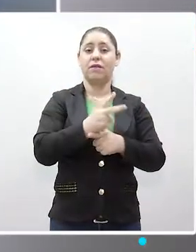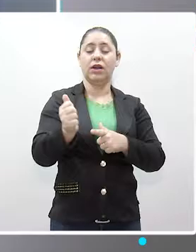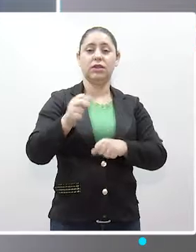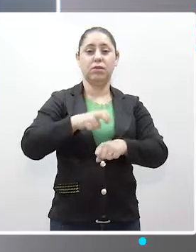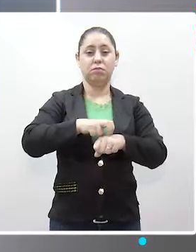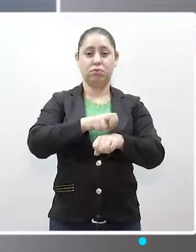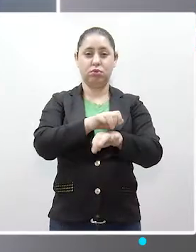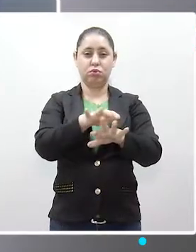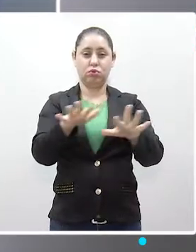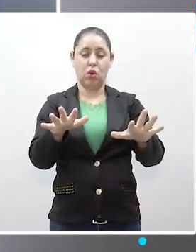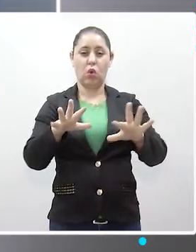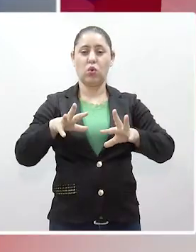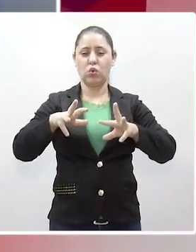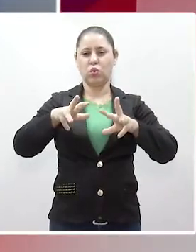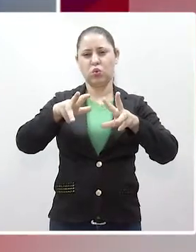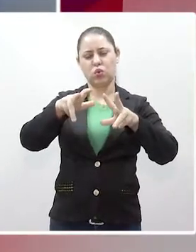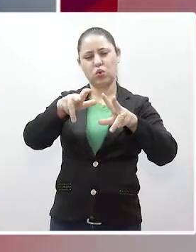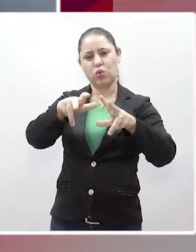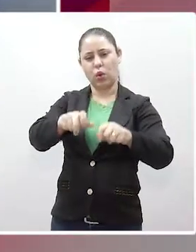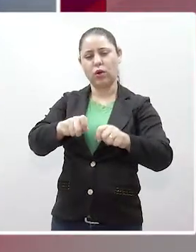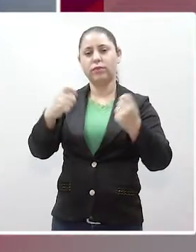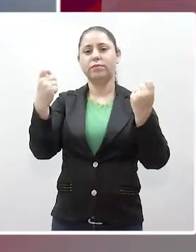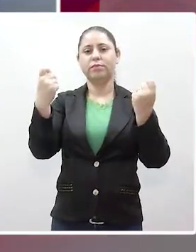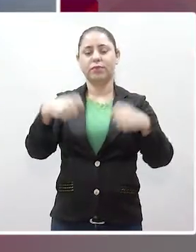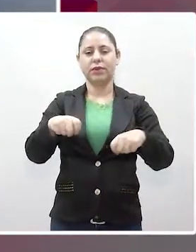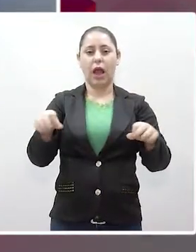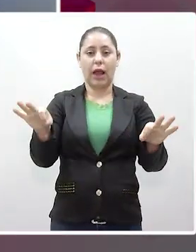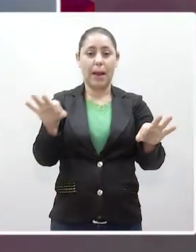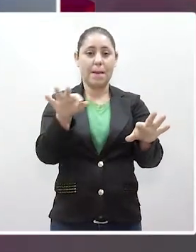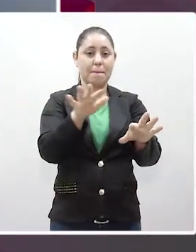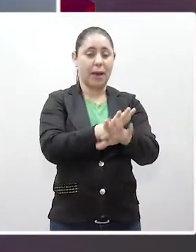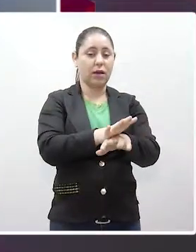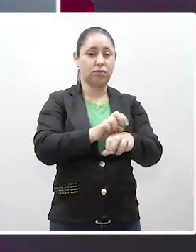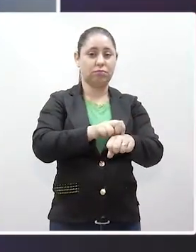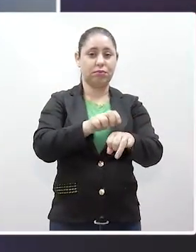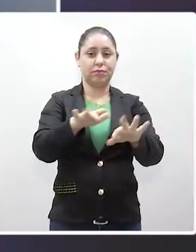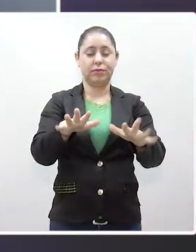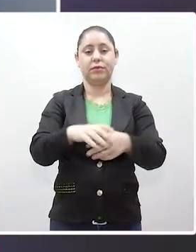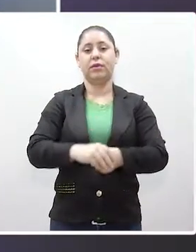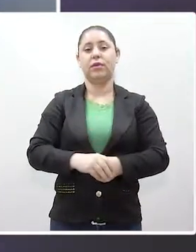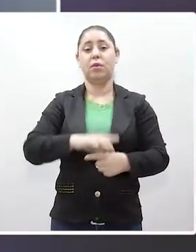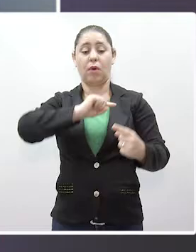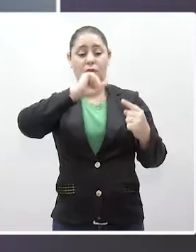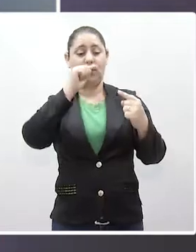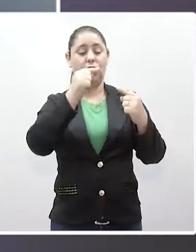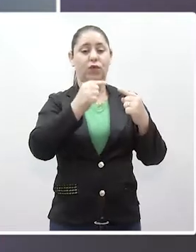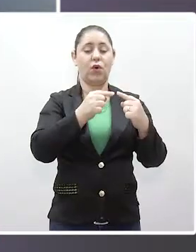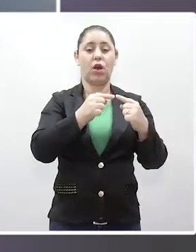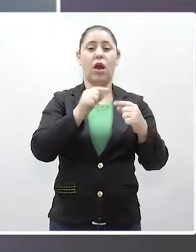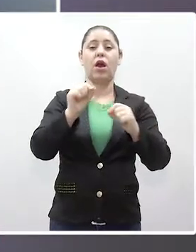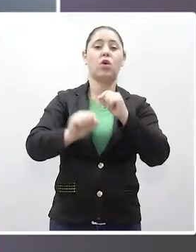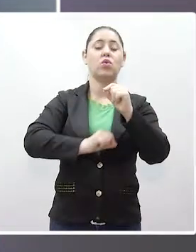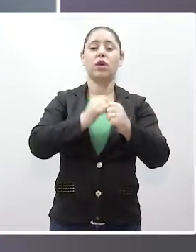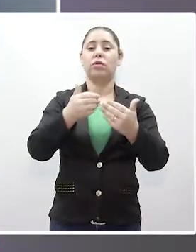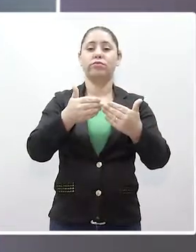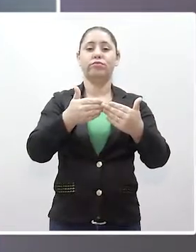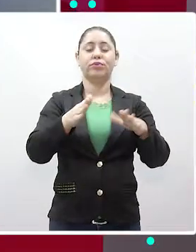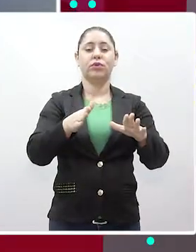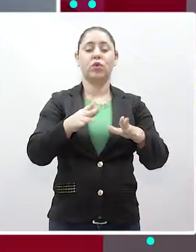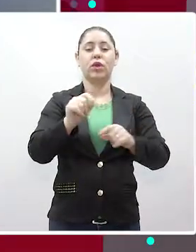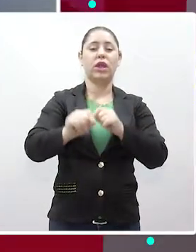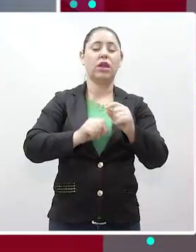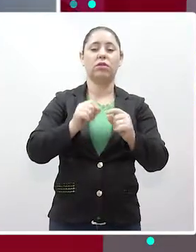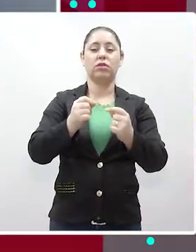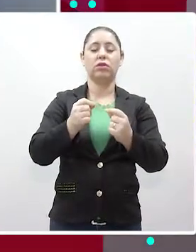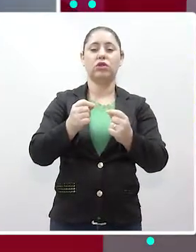que a gente puder usar, a gente tem que vencer essa pandemia para aí focar os nossos esforços nos estragos que ela causou, né, que